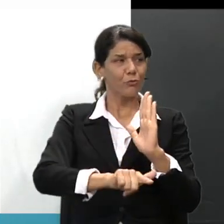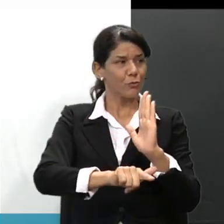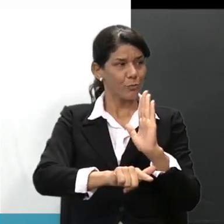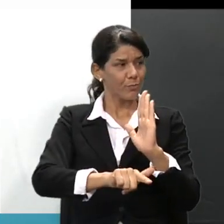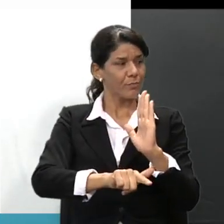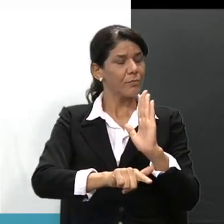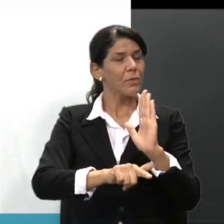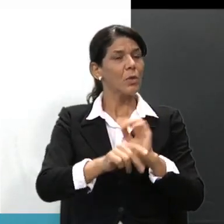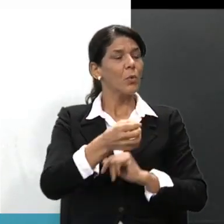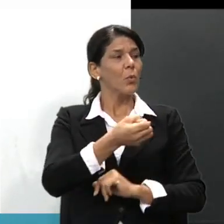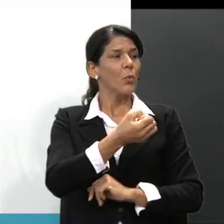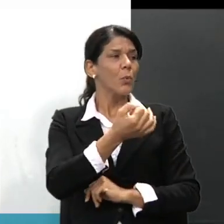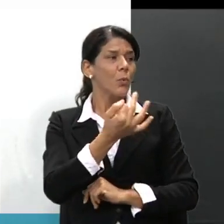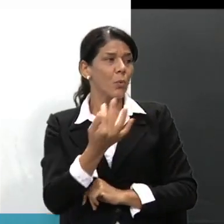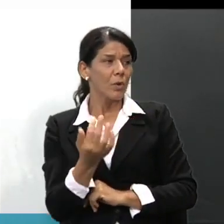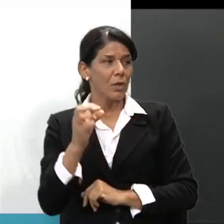quantos